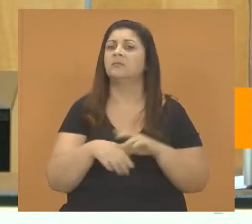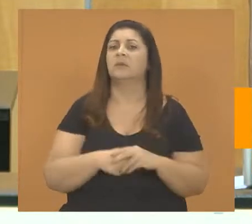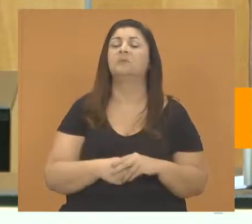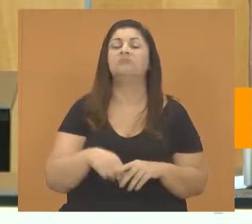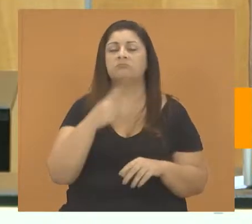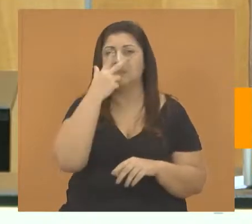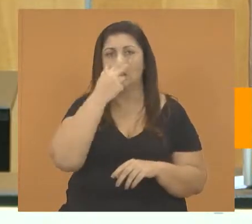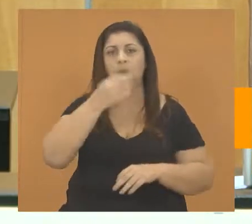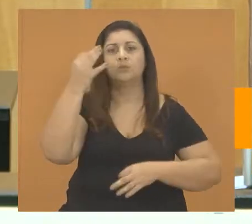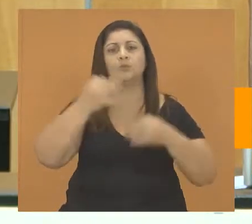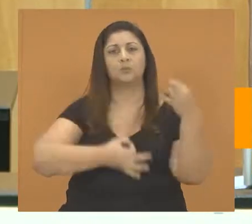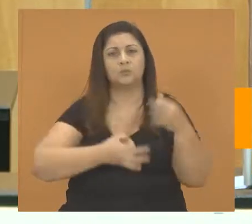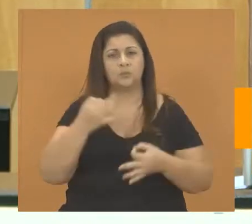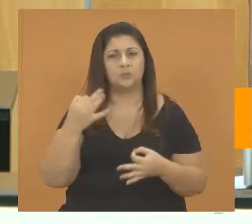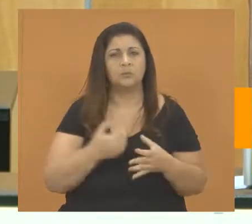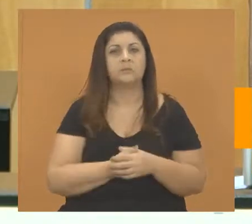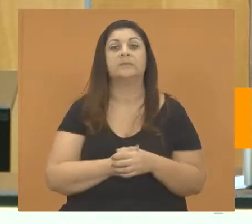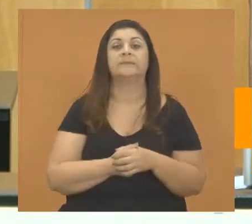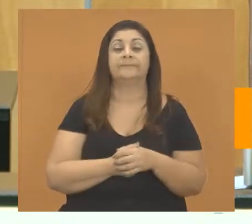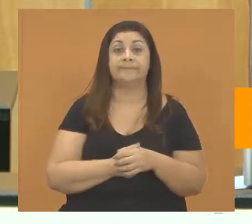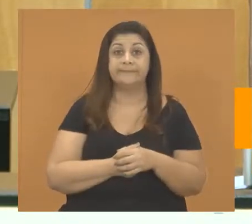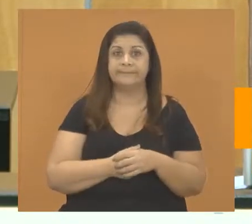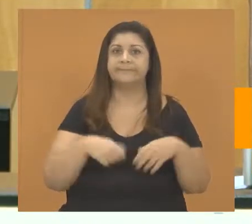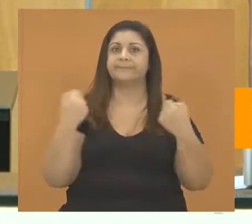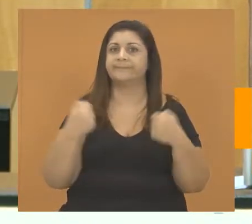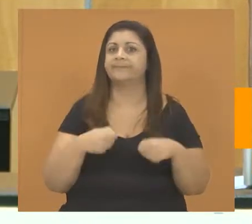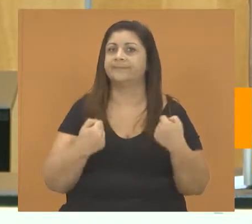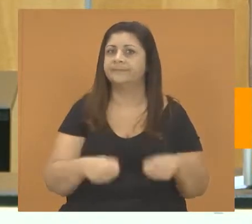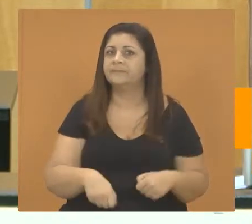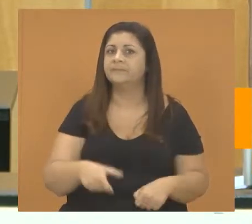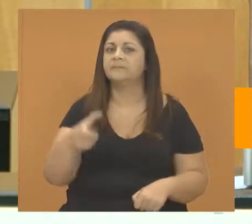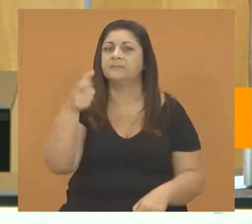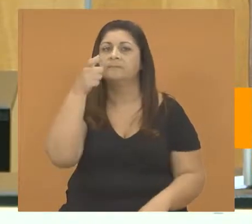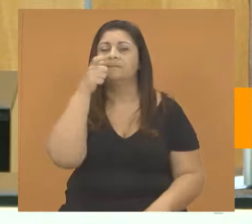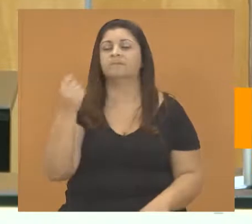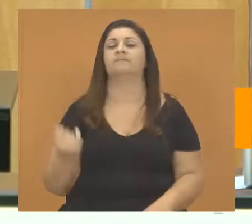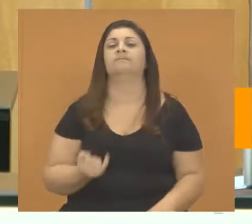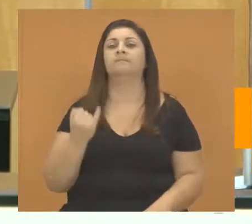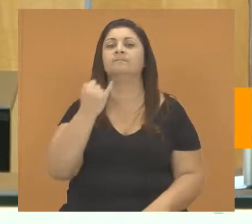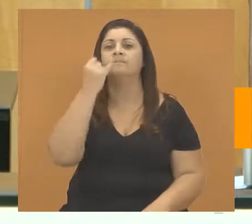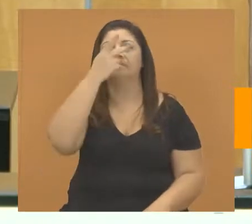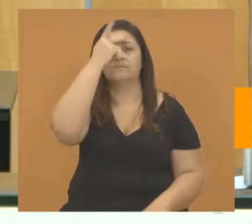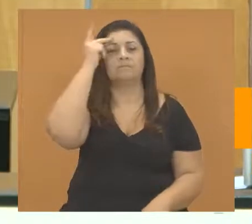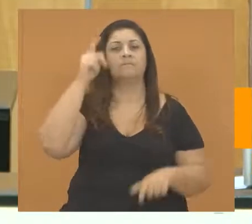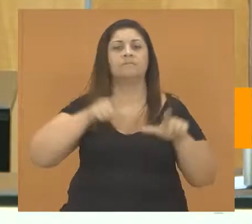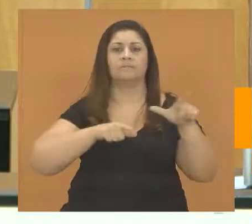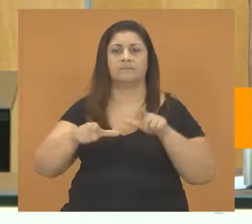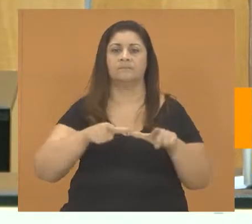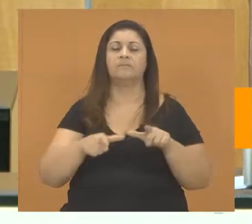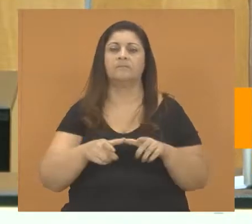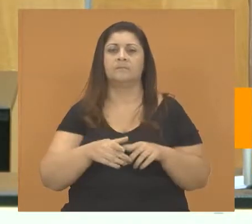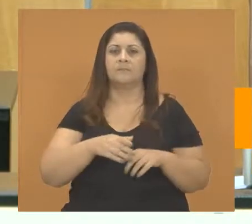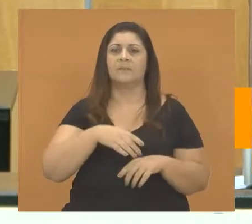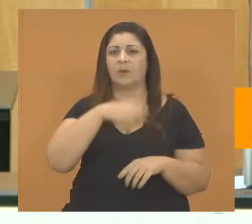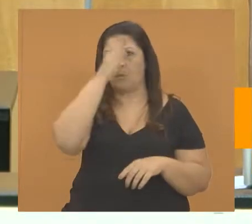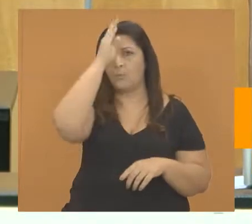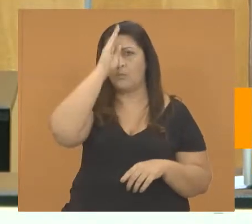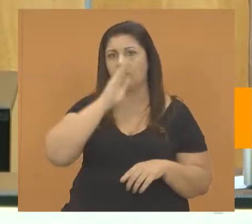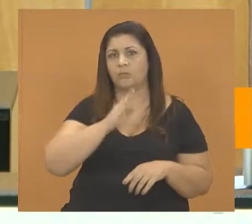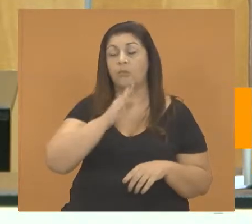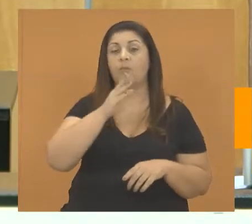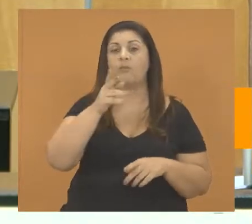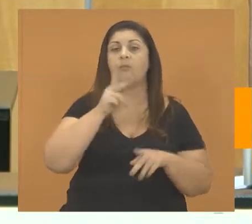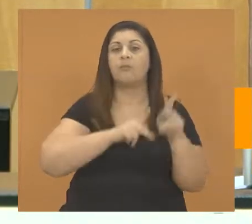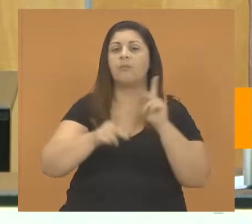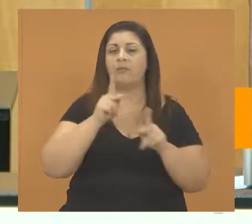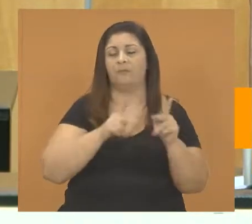e reconhecer que deve ser valor visado sim o servidor público que muitas vezes quantas vezes já